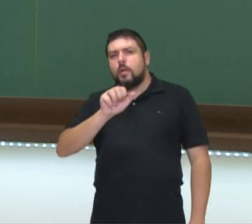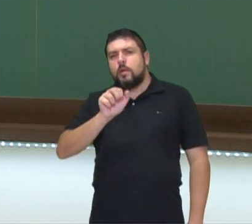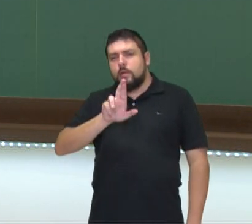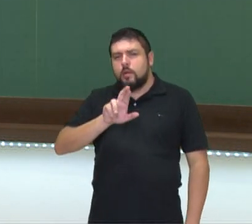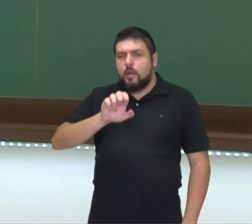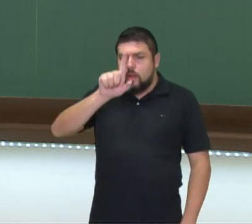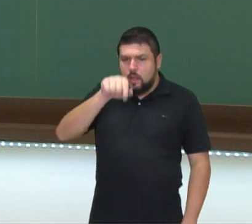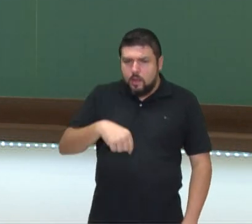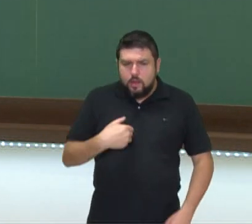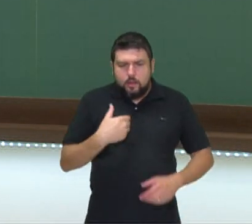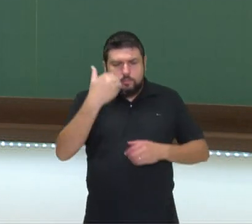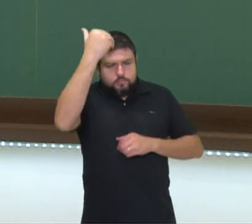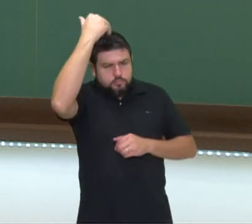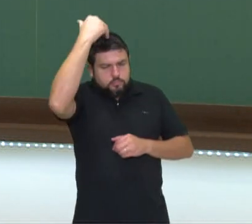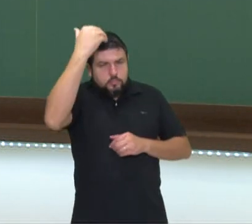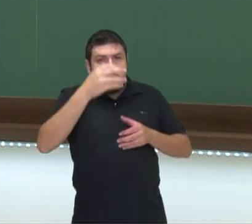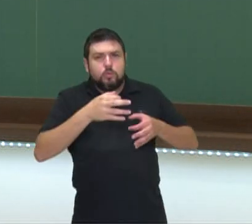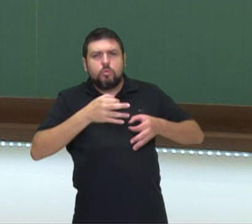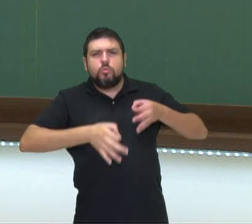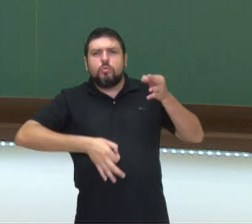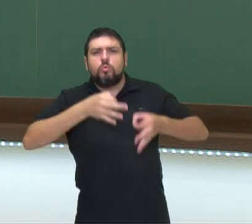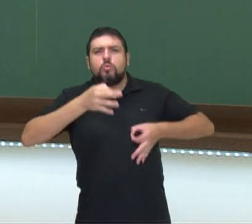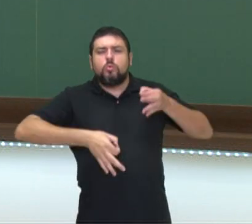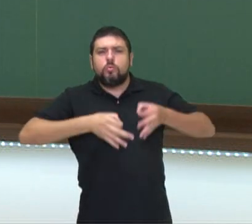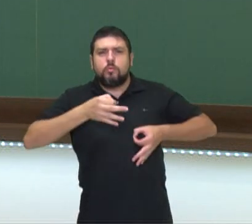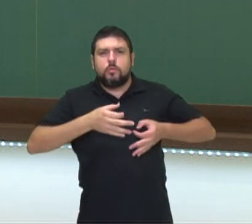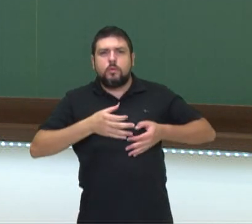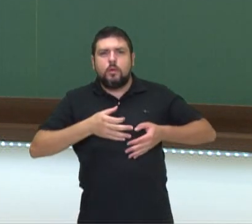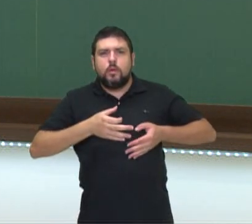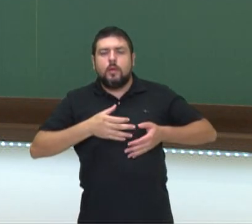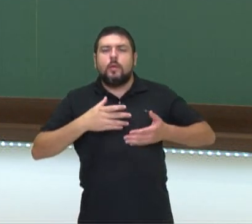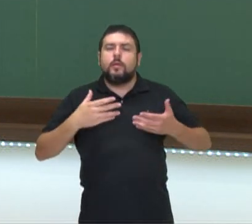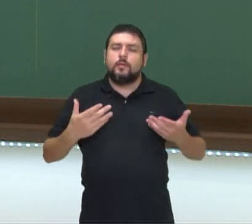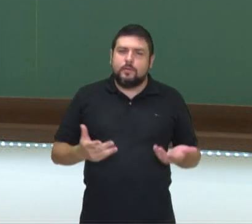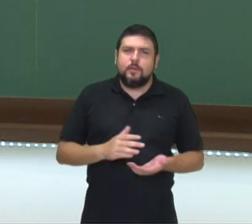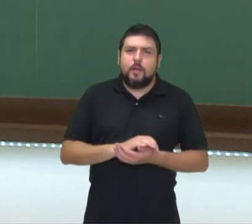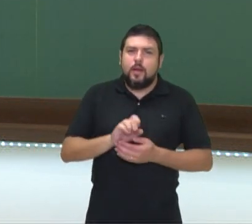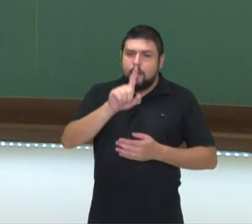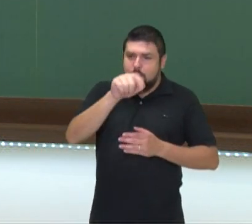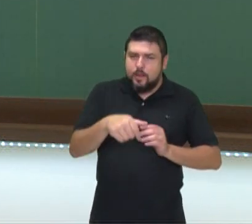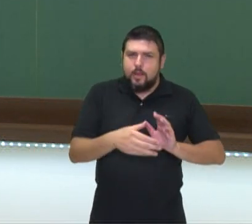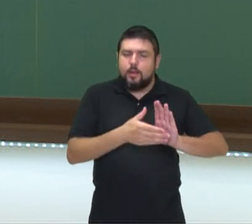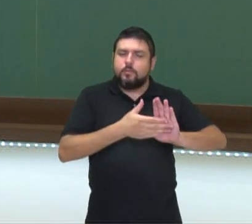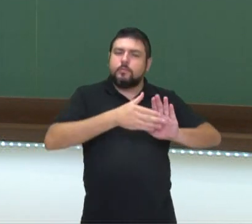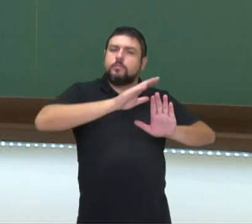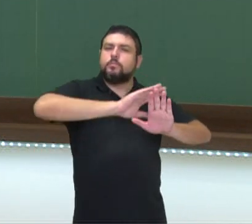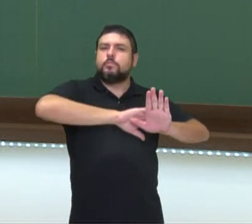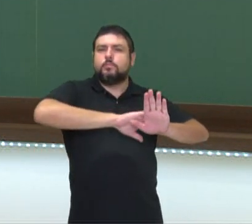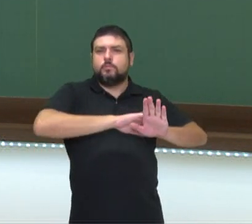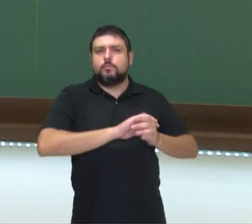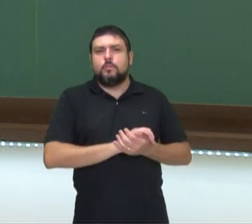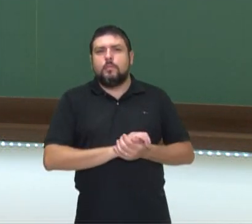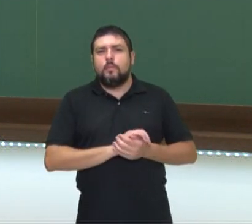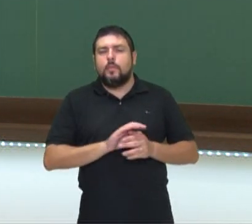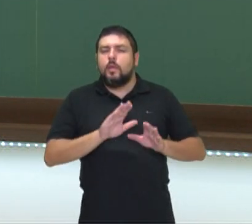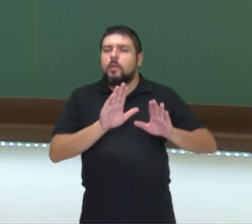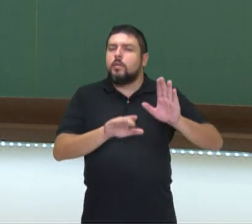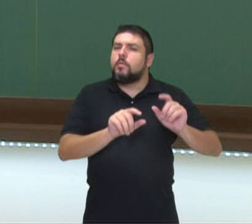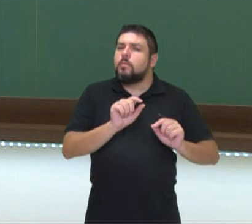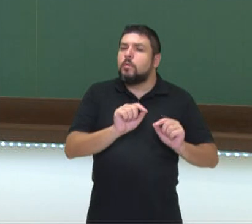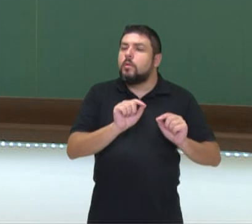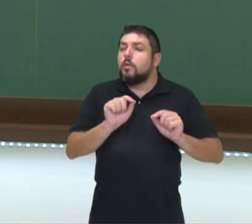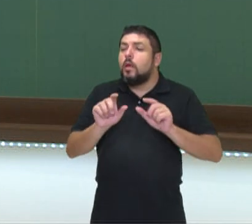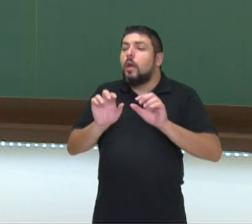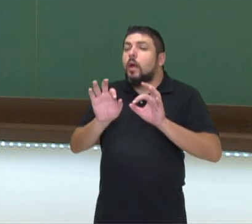das pessoas, dos críticos, que acharam isso, julgaram dessa forma. Então é algo subjetivo, que dependeu de cada um que